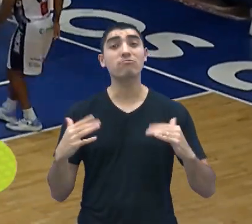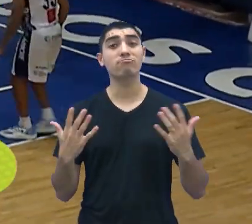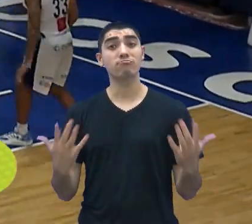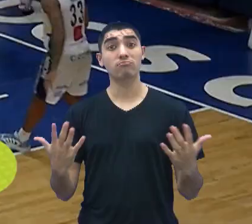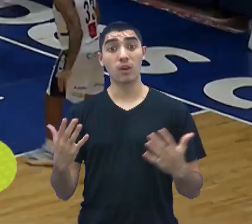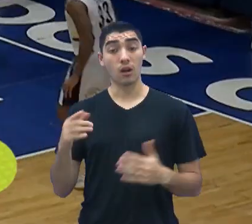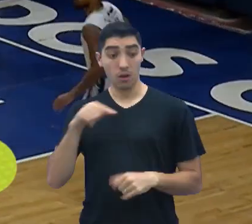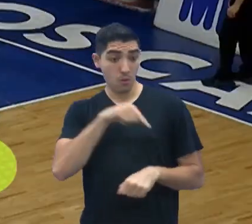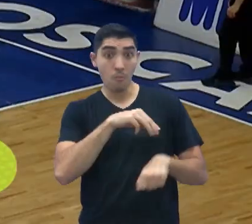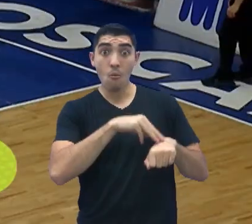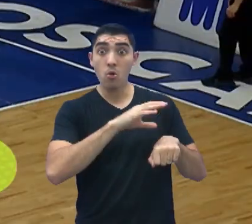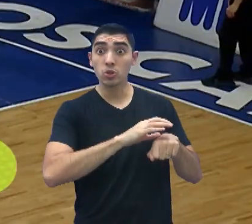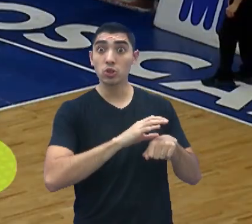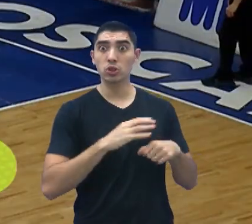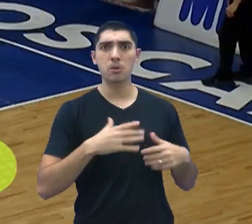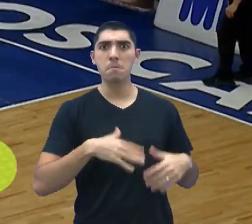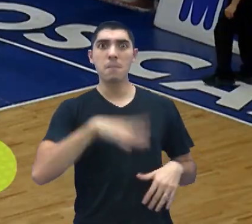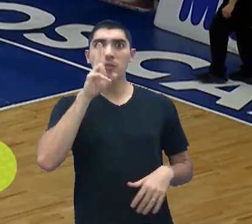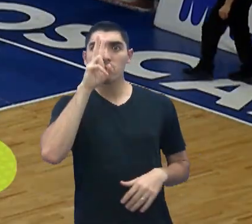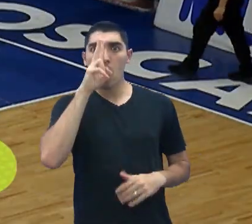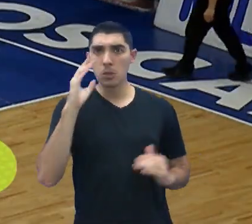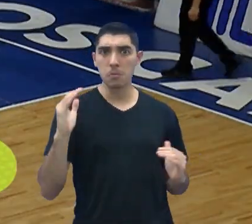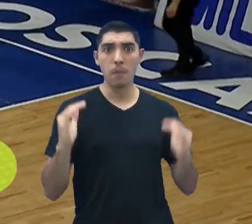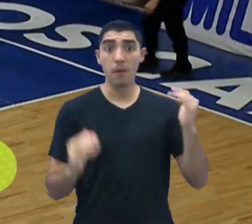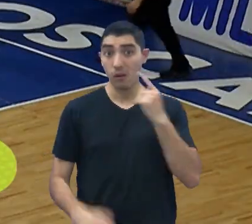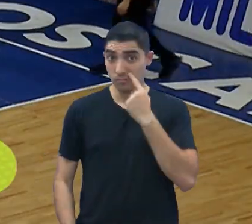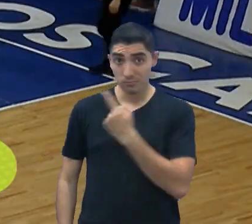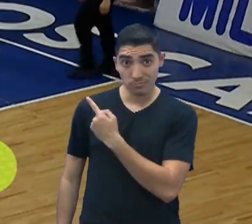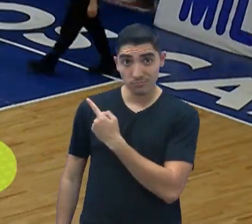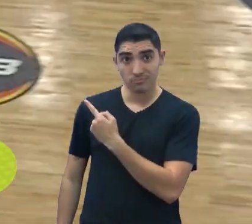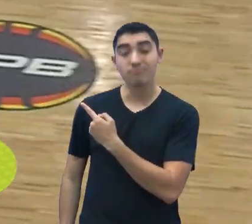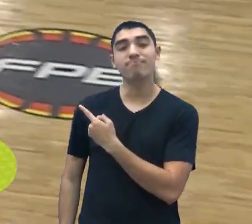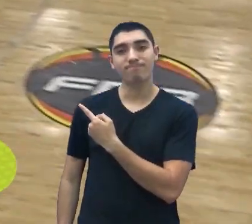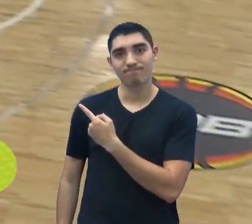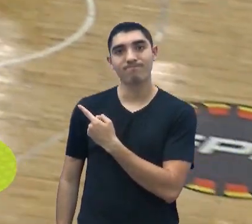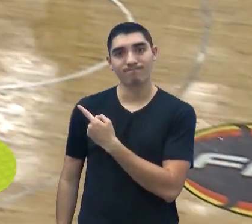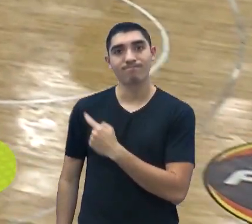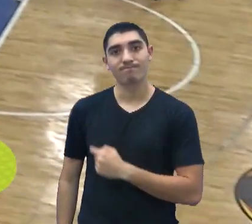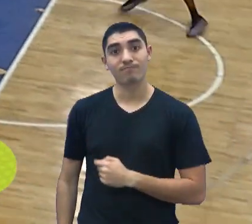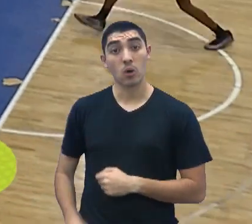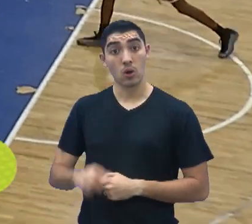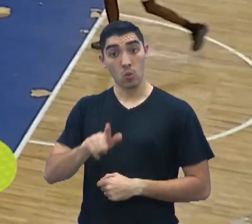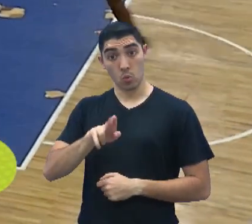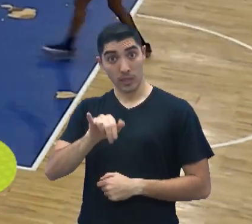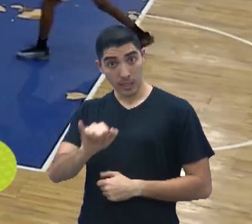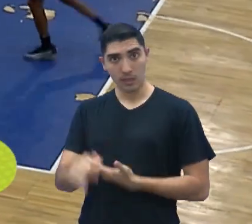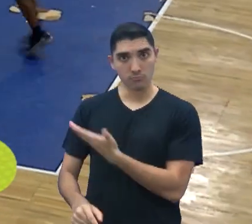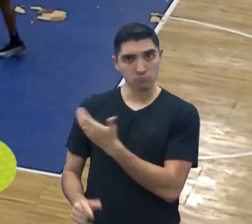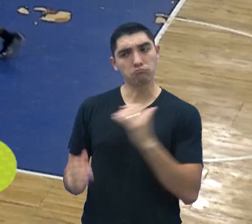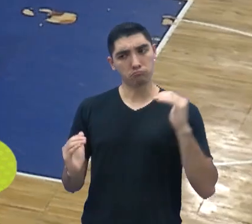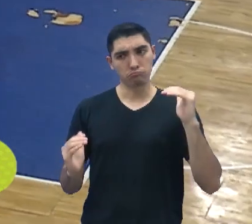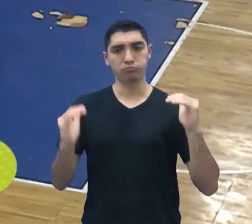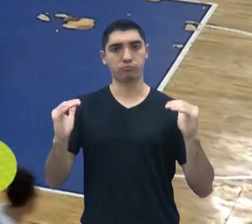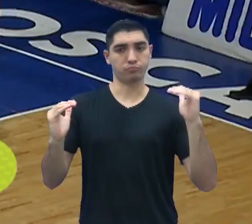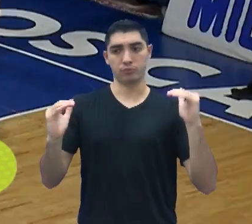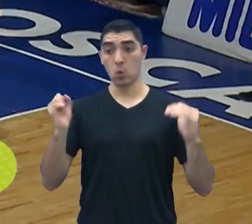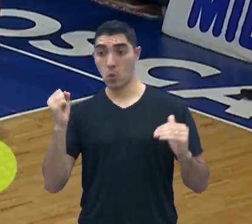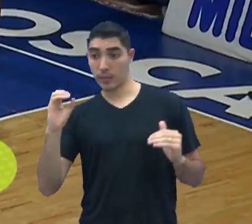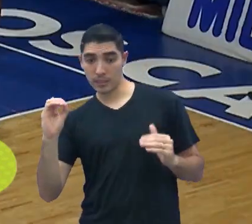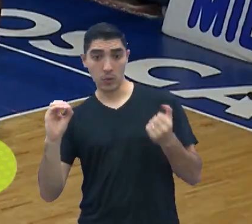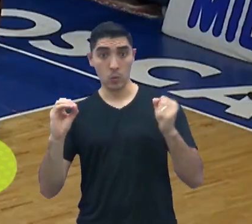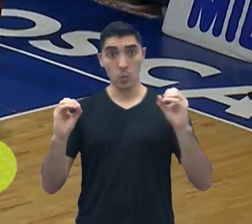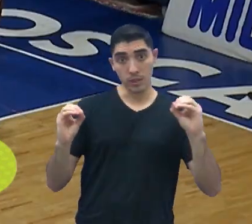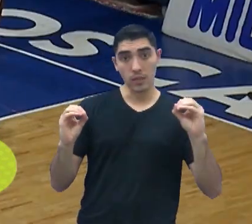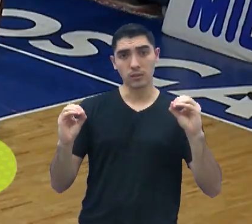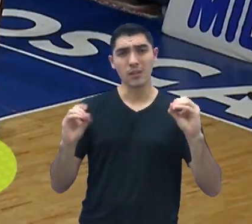Mogi era maior. Dikembe fez cair os primeiros pontos. Lessa deixou tudo igual em 80-80. Na